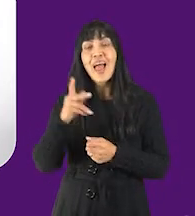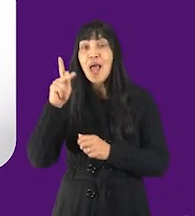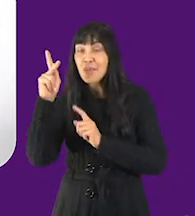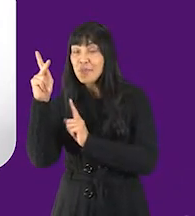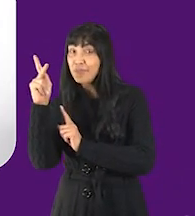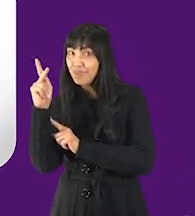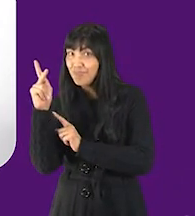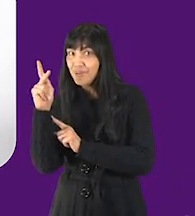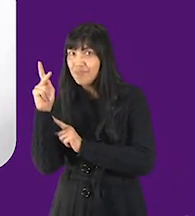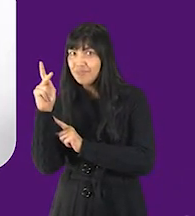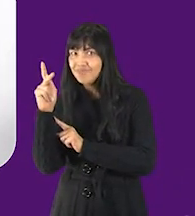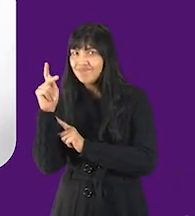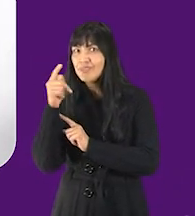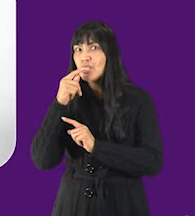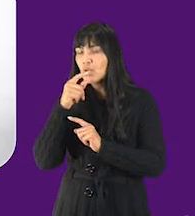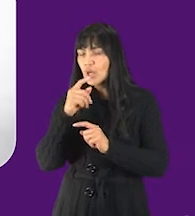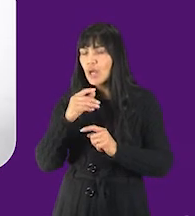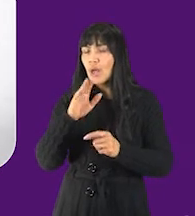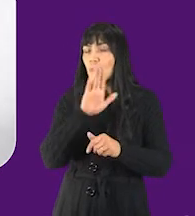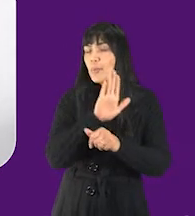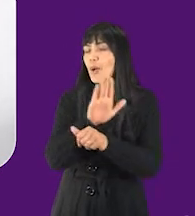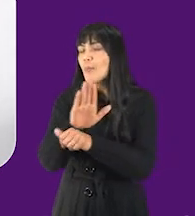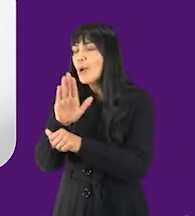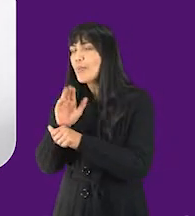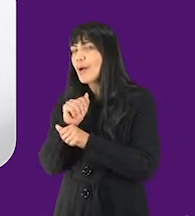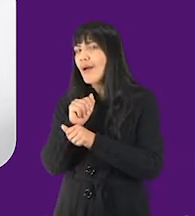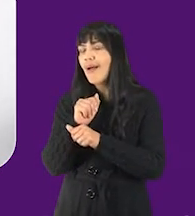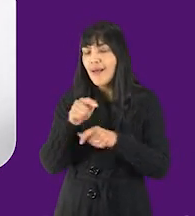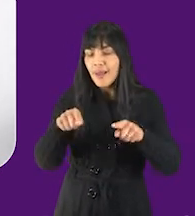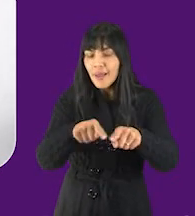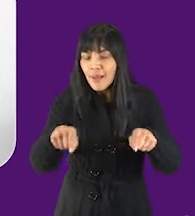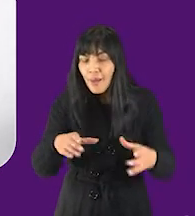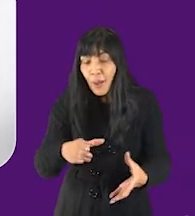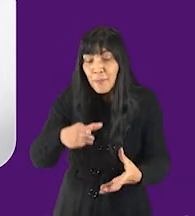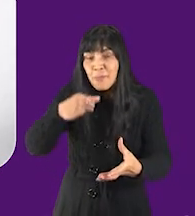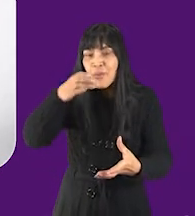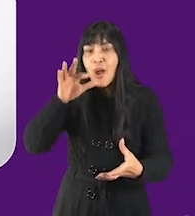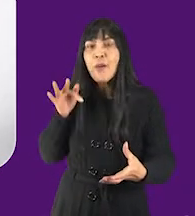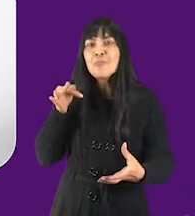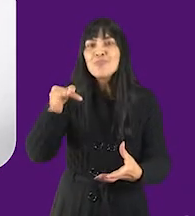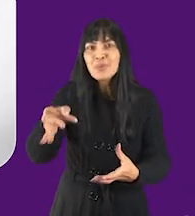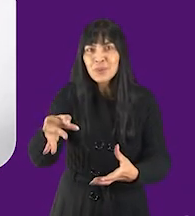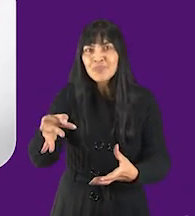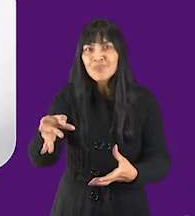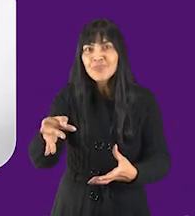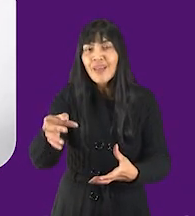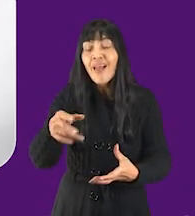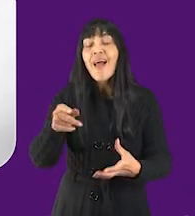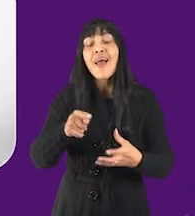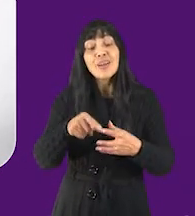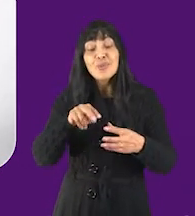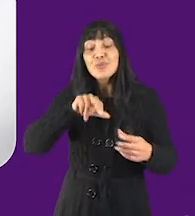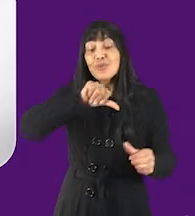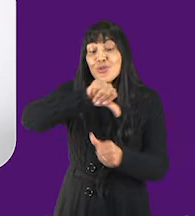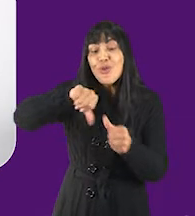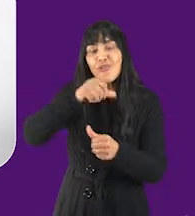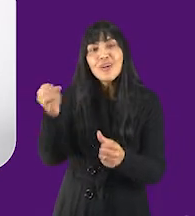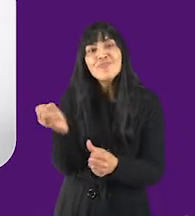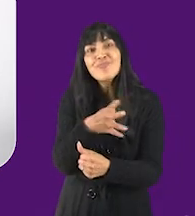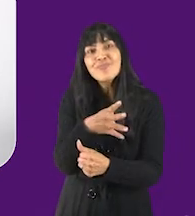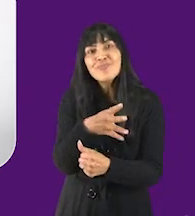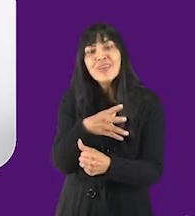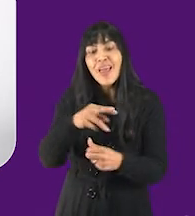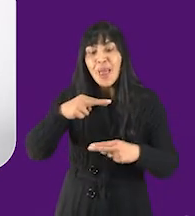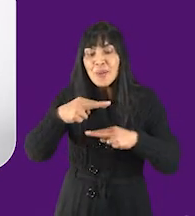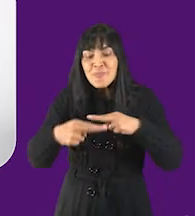Klabin contribua ativamente para o desenvolvimento da nossa embalagem do futuro. Ou seja, uma embalagem de origem totalmente renovável